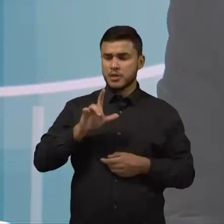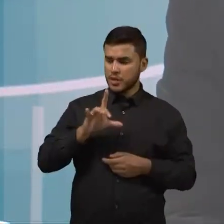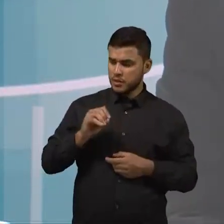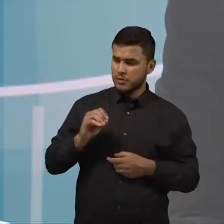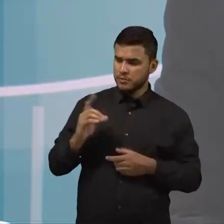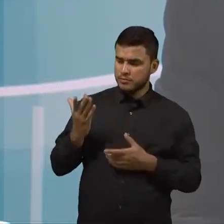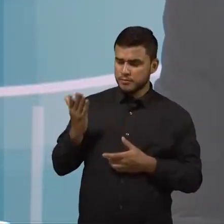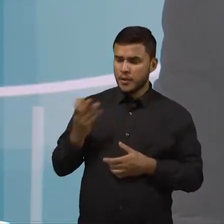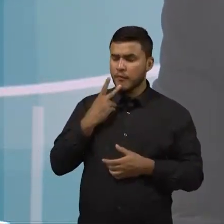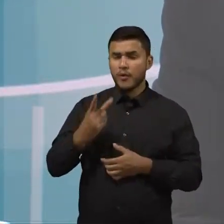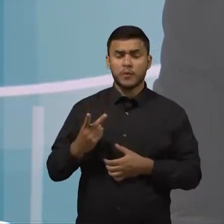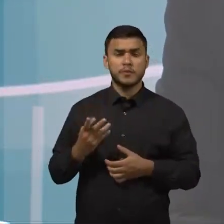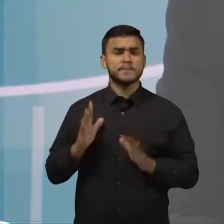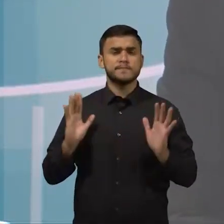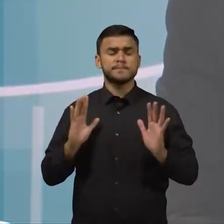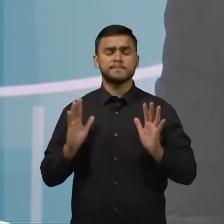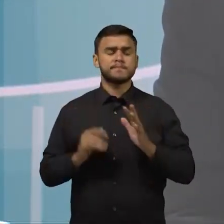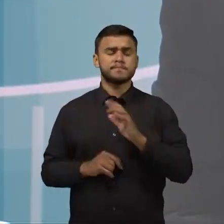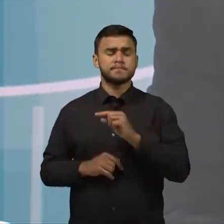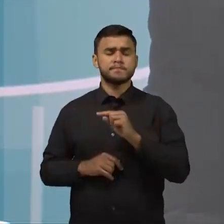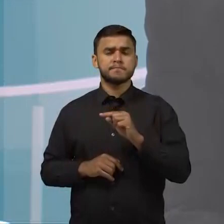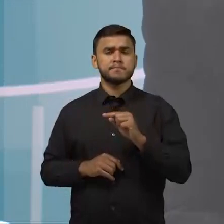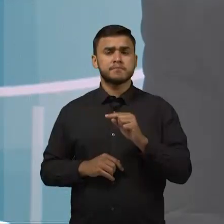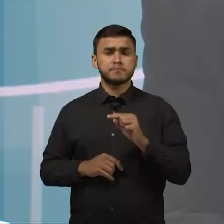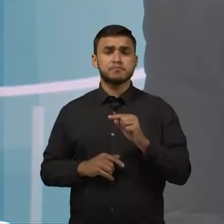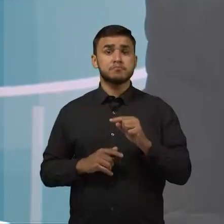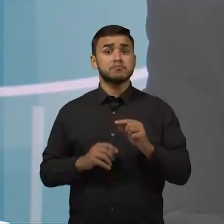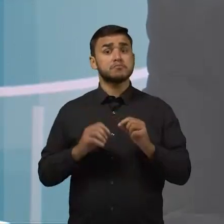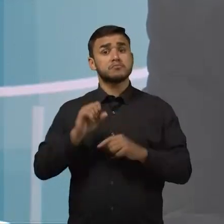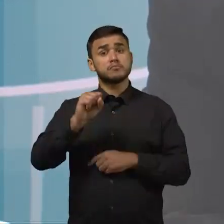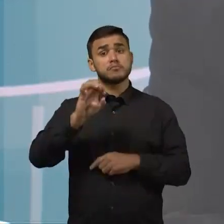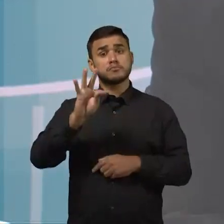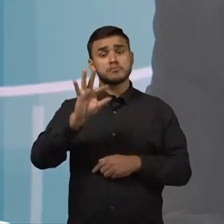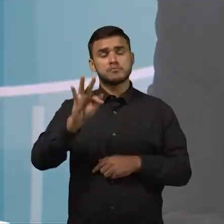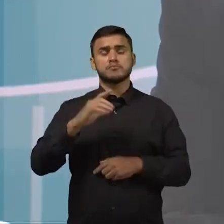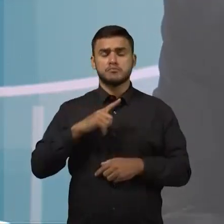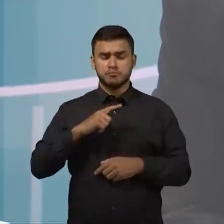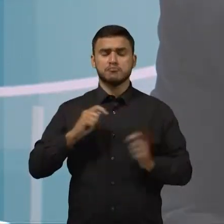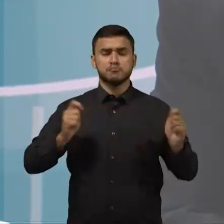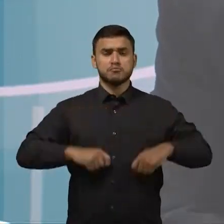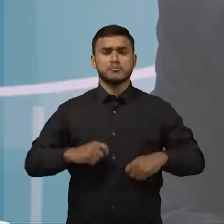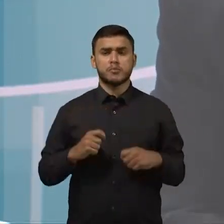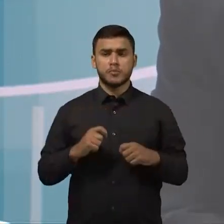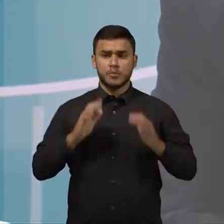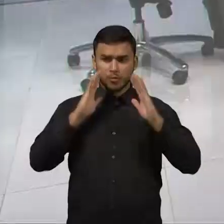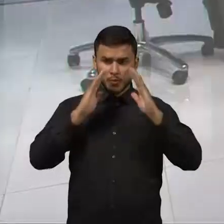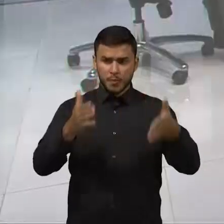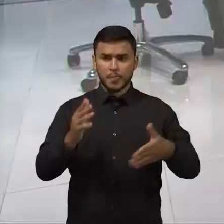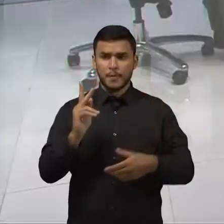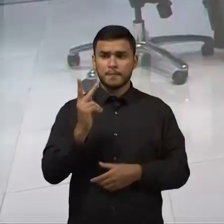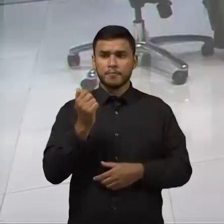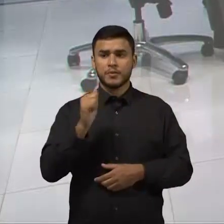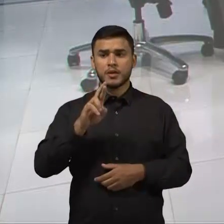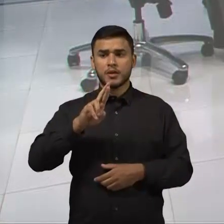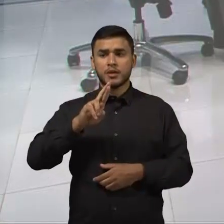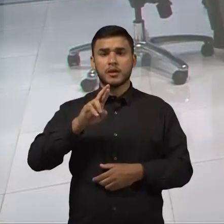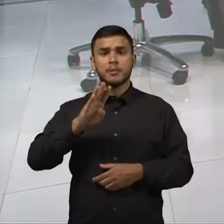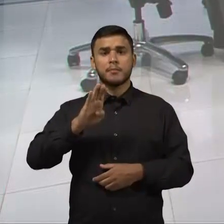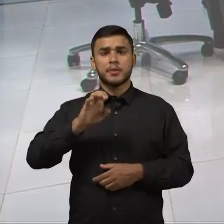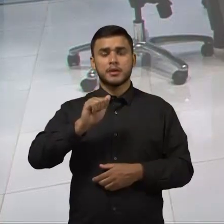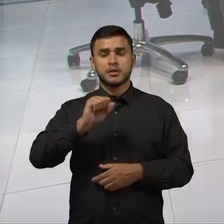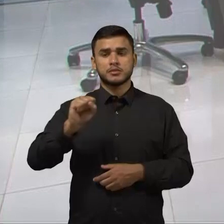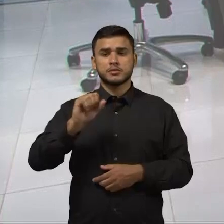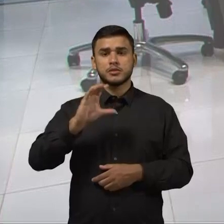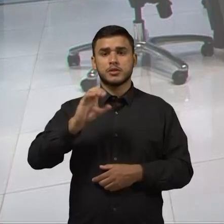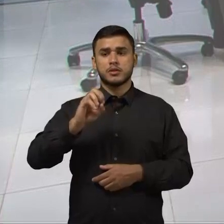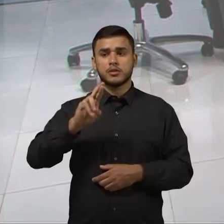acabou de falar, mas porque é claro que o Supremo tem competência para decidir e para apreciar aquele Mas negócio. eu fiz só uma